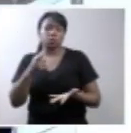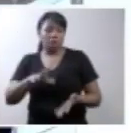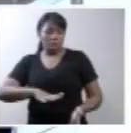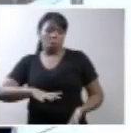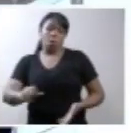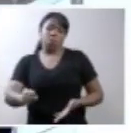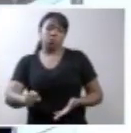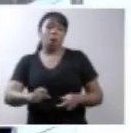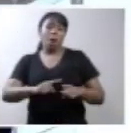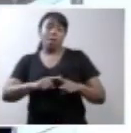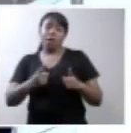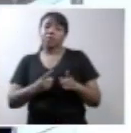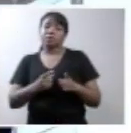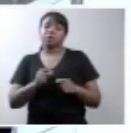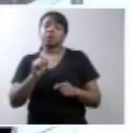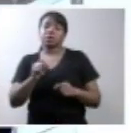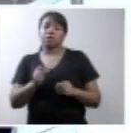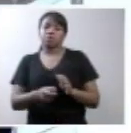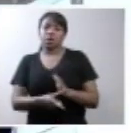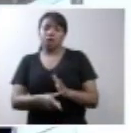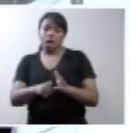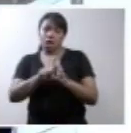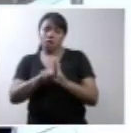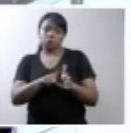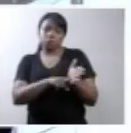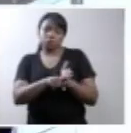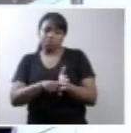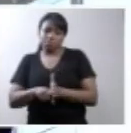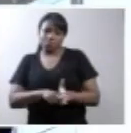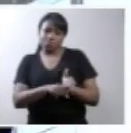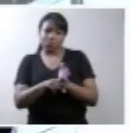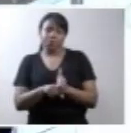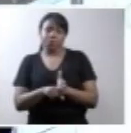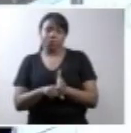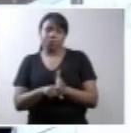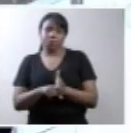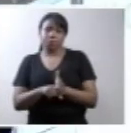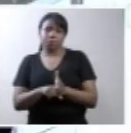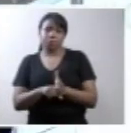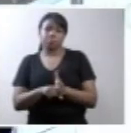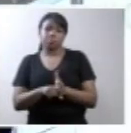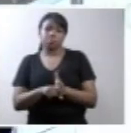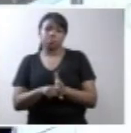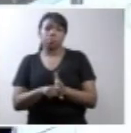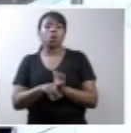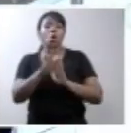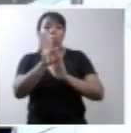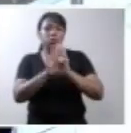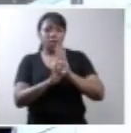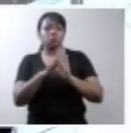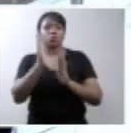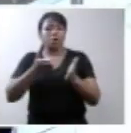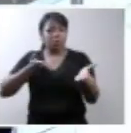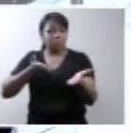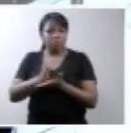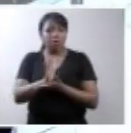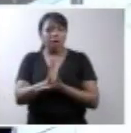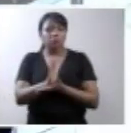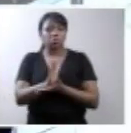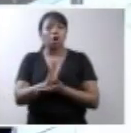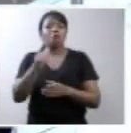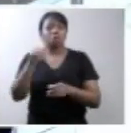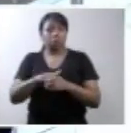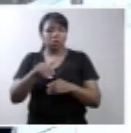dúvida um aborto desde que seja feito antes da viabilidade um texto